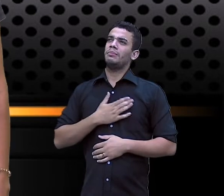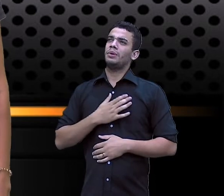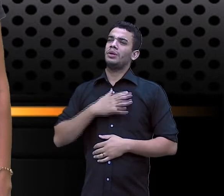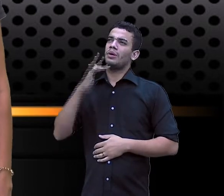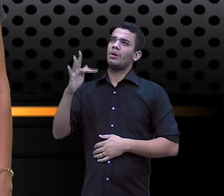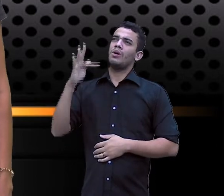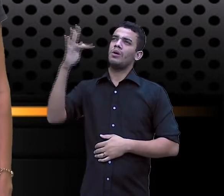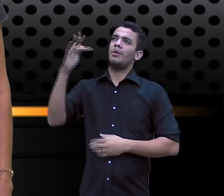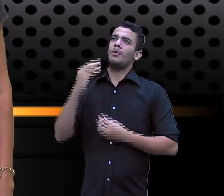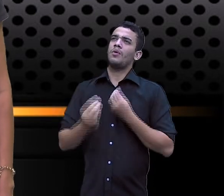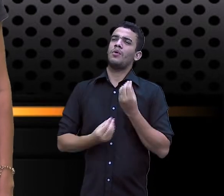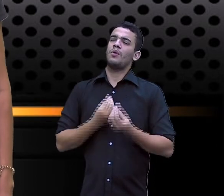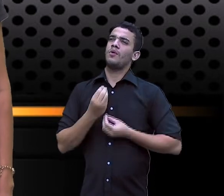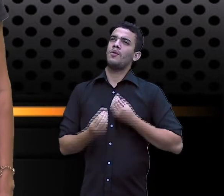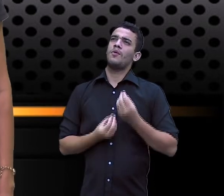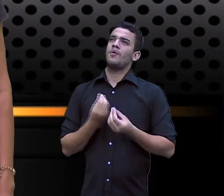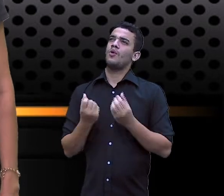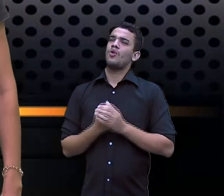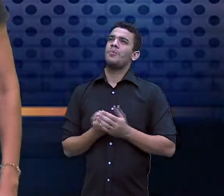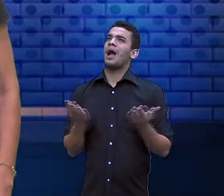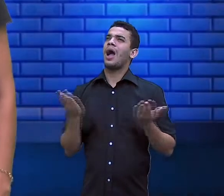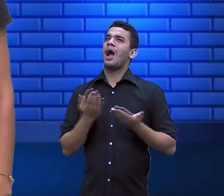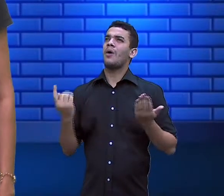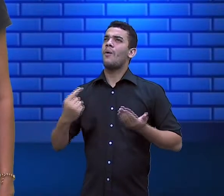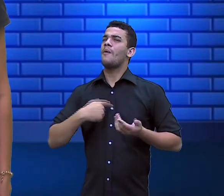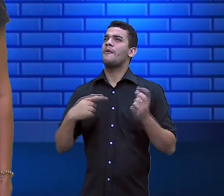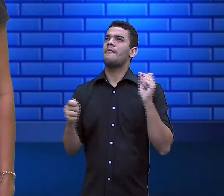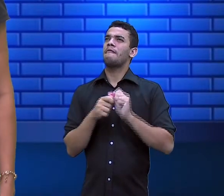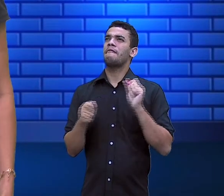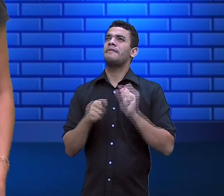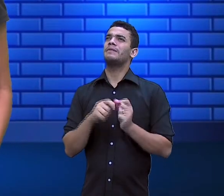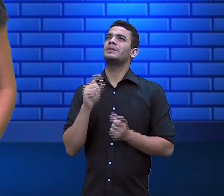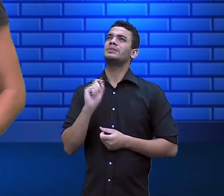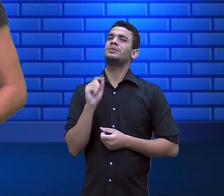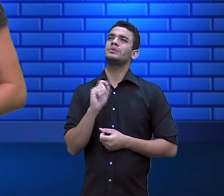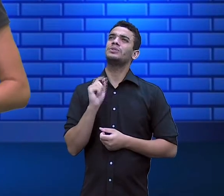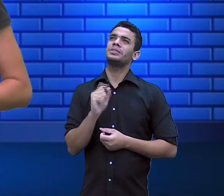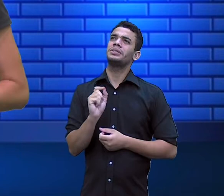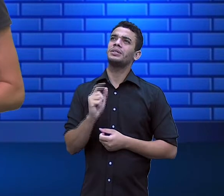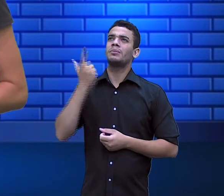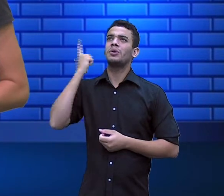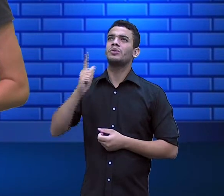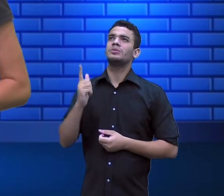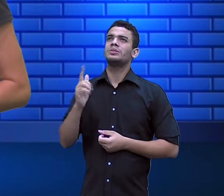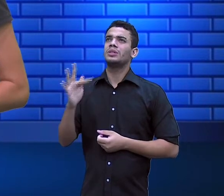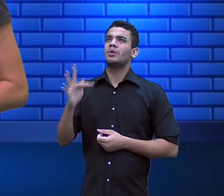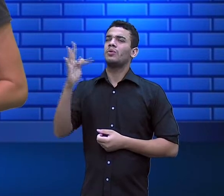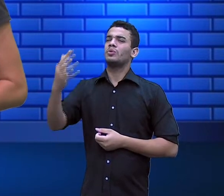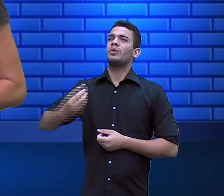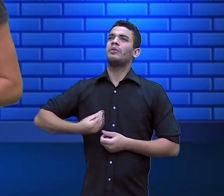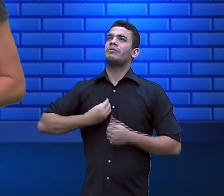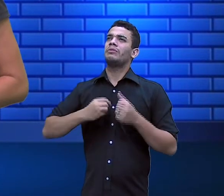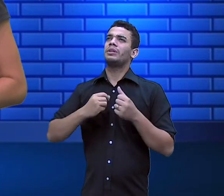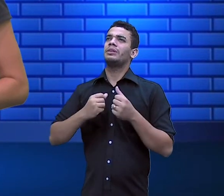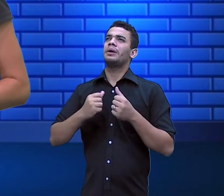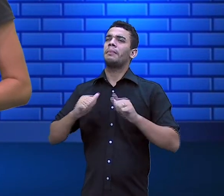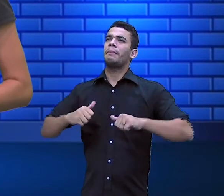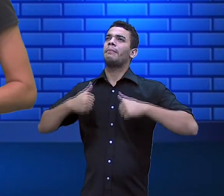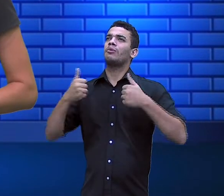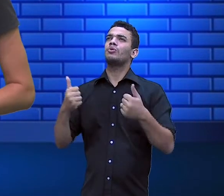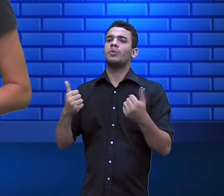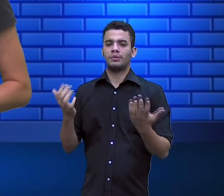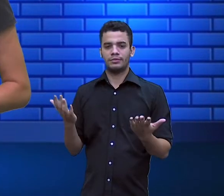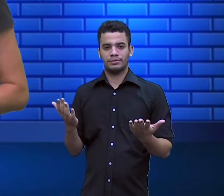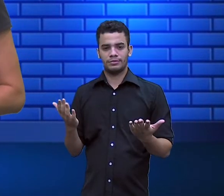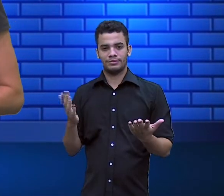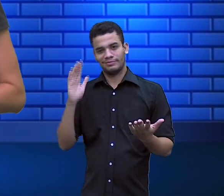depois. Mostra que é preciso pensar no dia de amanhã para não se arrepender depois. Prestaram